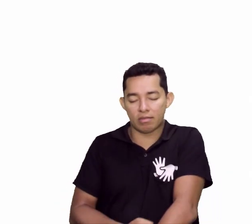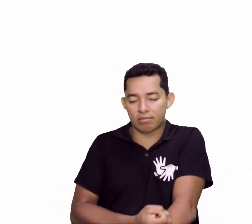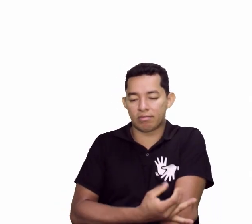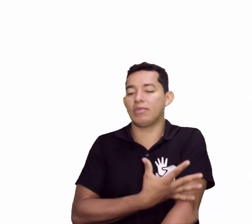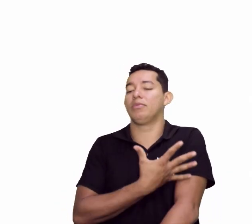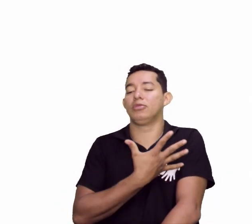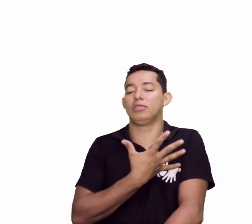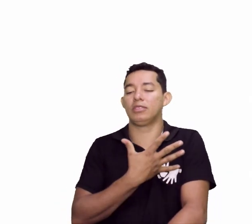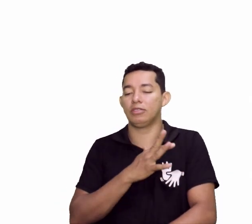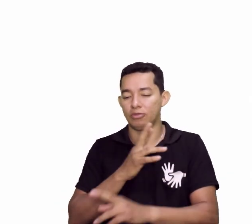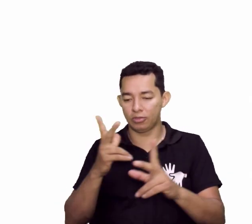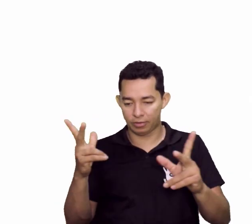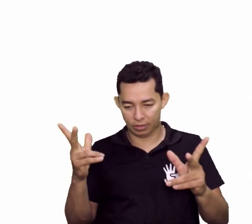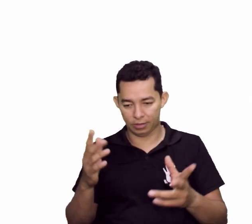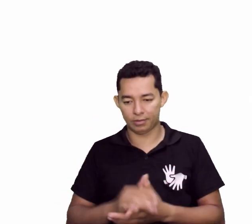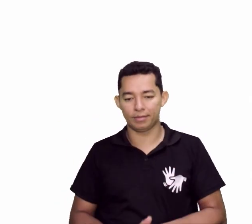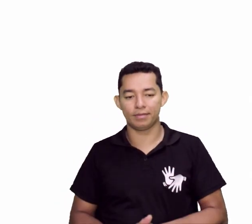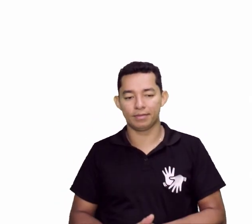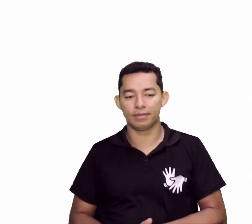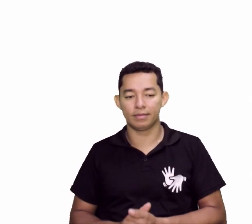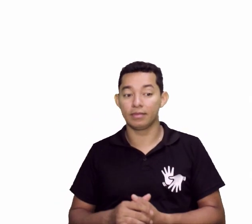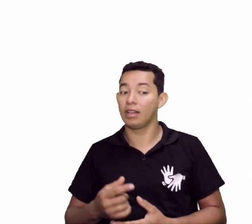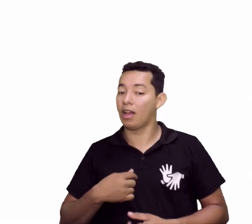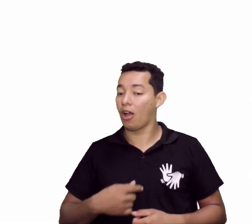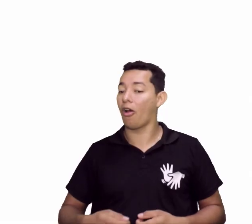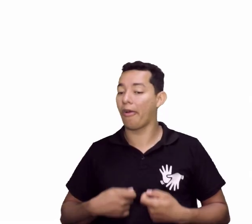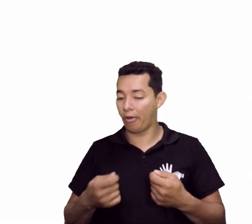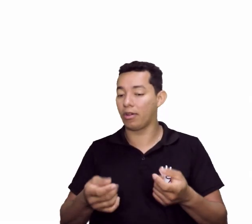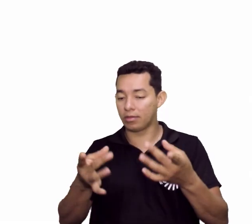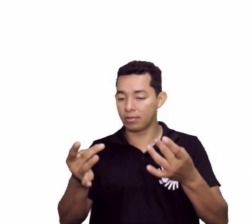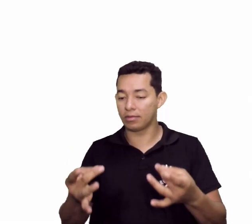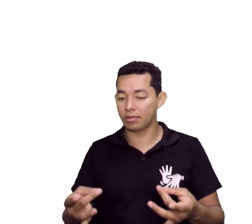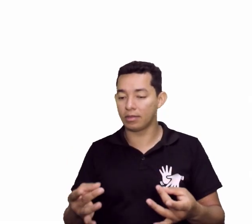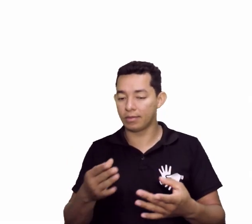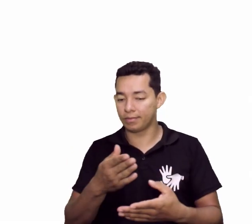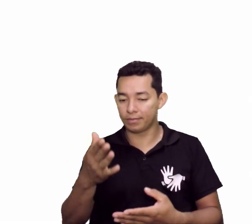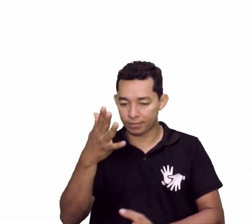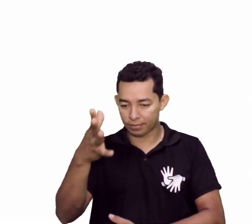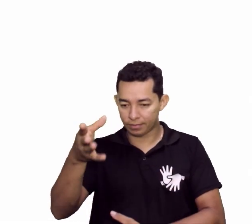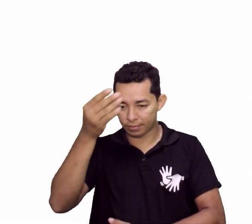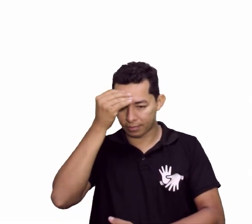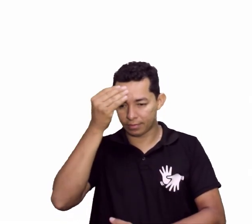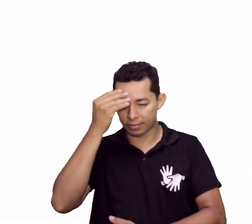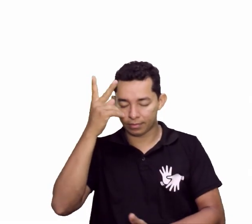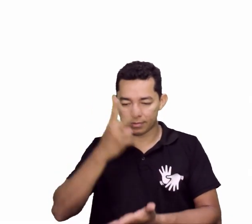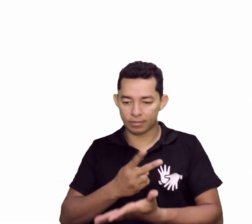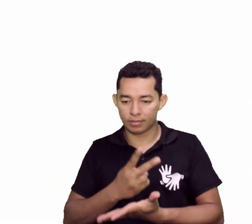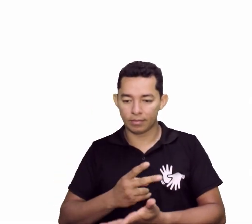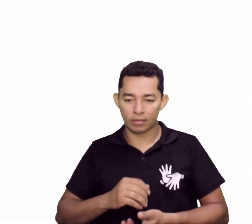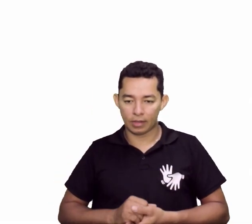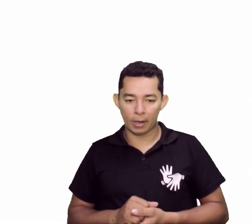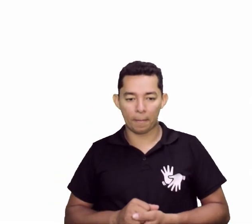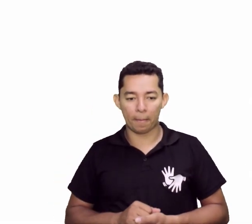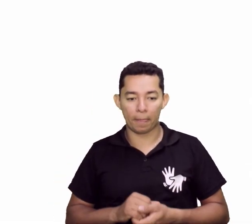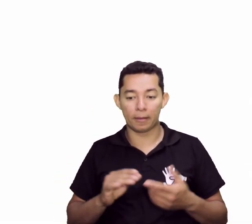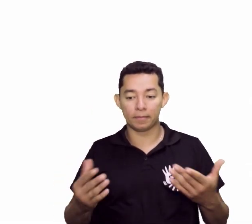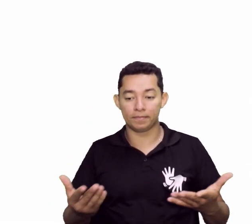alegorias, vamos dizer assim, tá bom? Olha aí que eu estou dando mais detalhes para você guardar para sempre, tá bom?